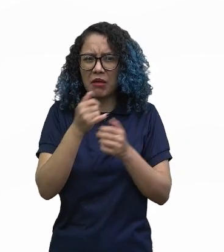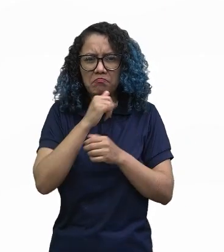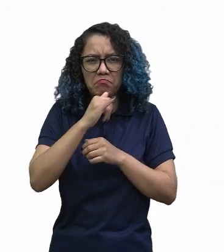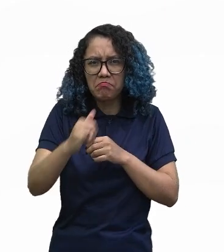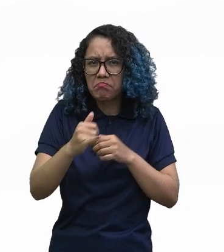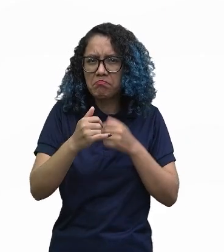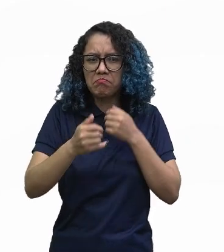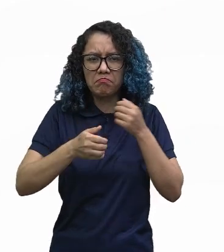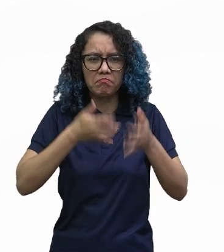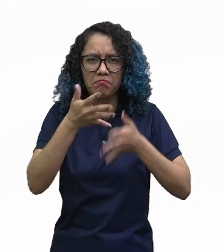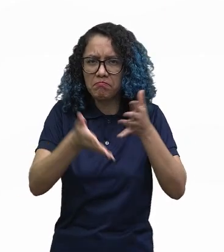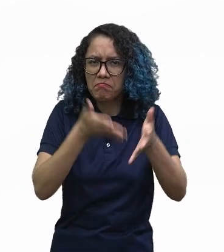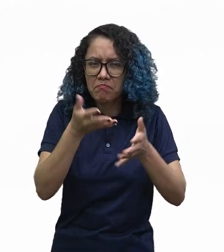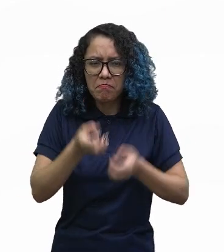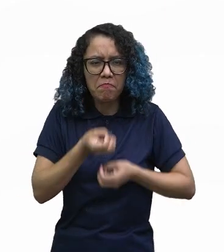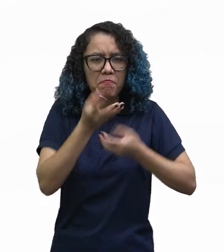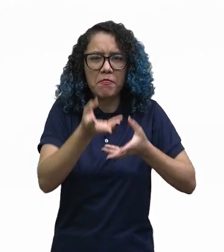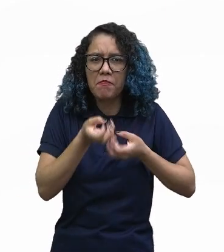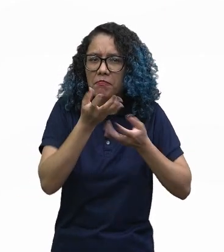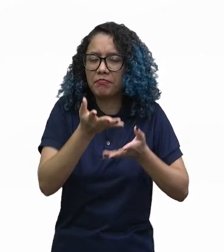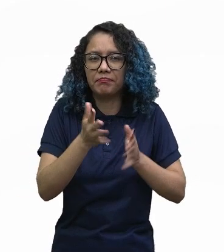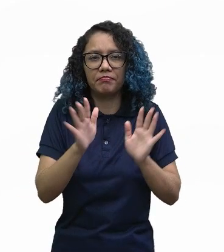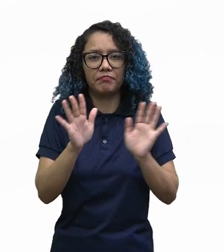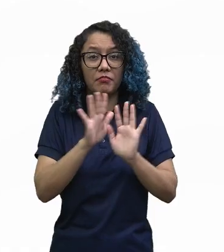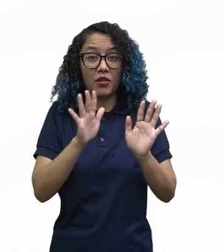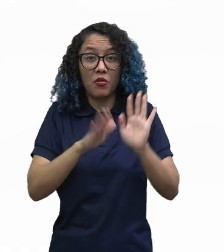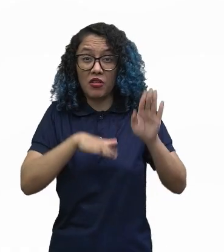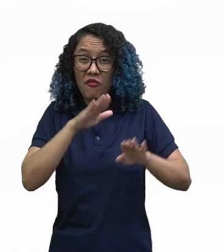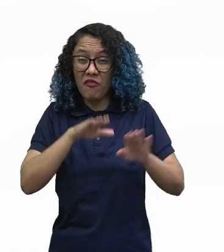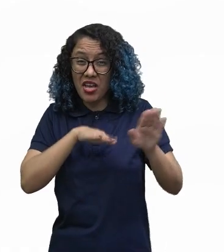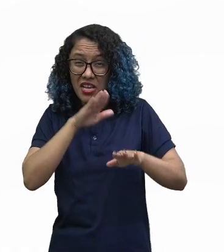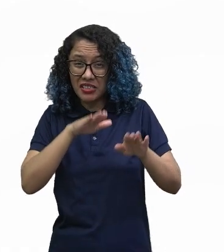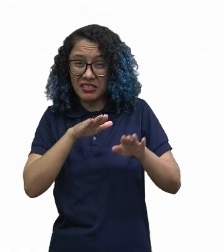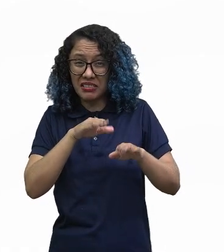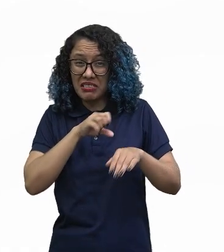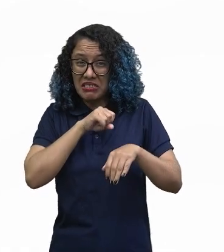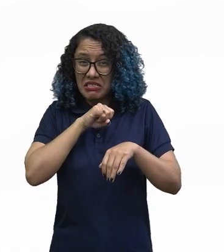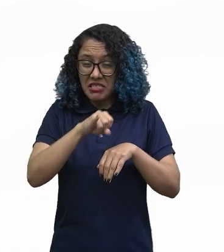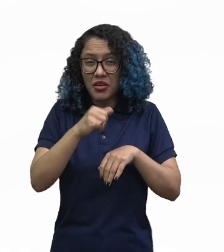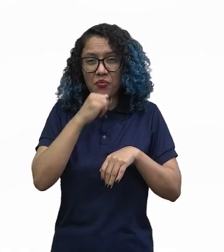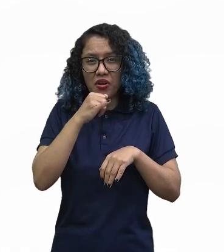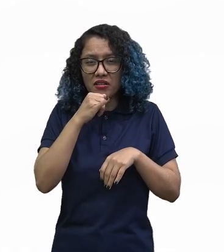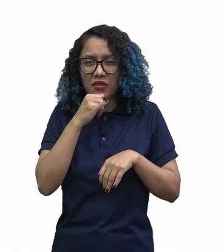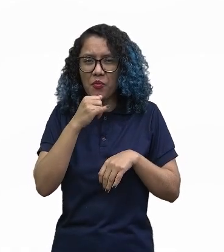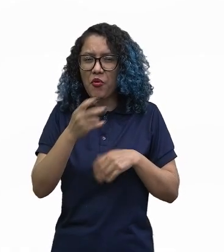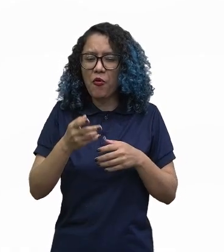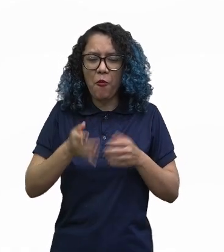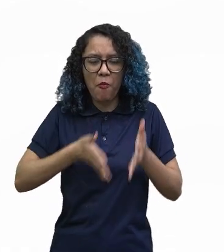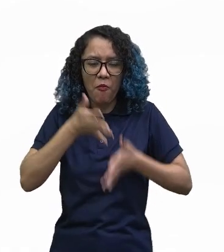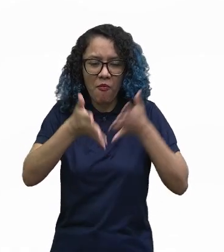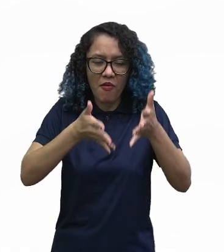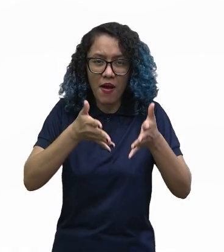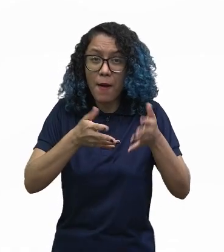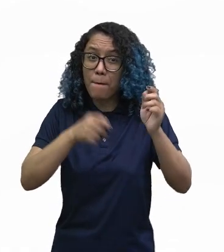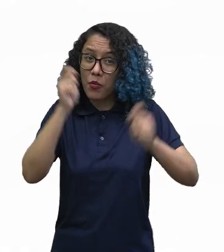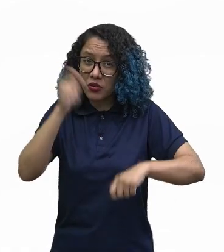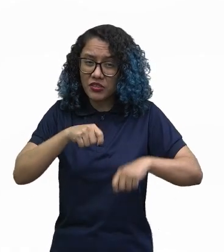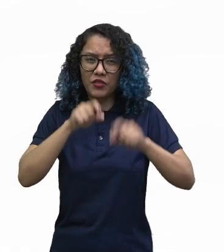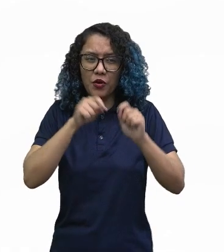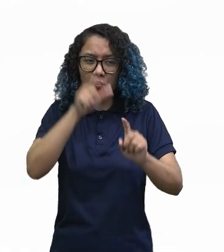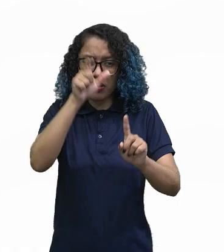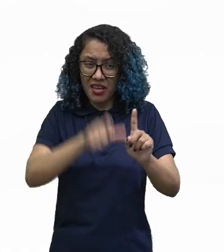de expressar-se, você pode ferir o próximo. Então, existe uma linha muito tênue.